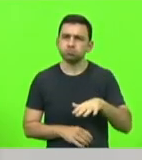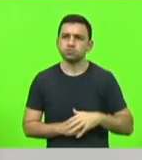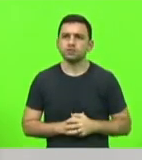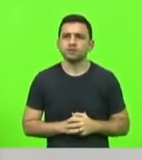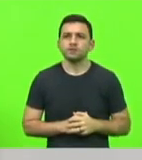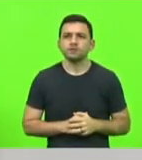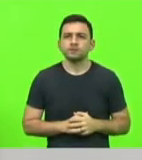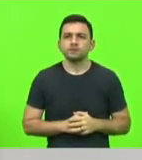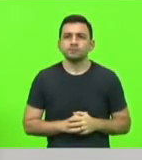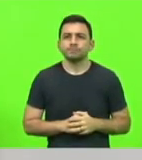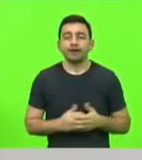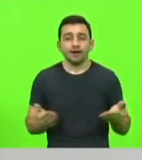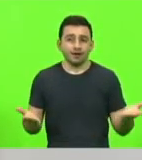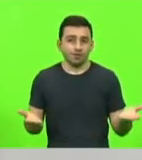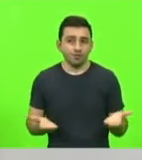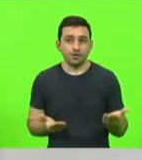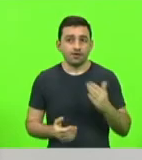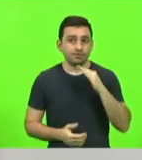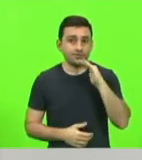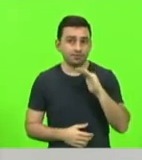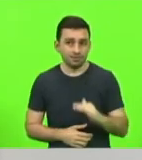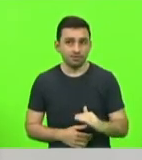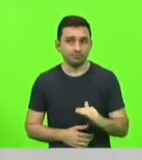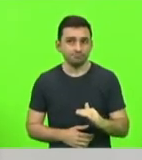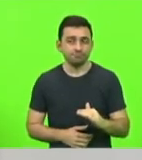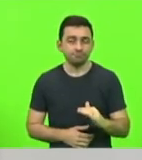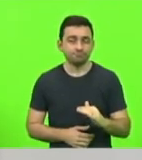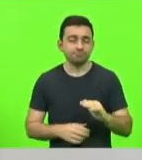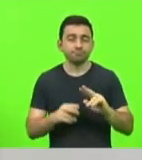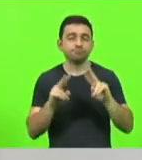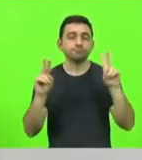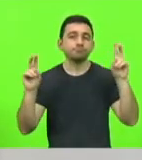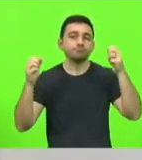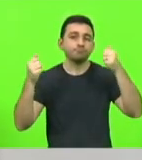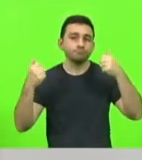gostaria de trazer na tarde de hoje